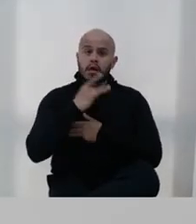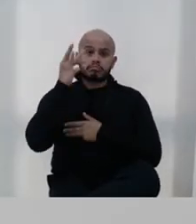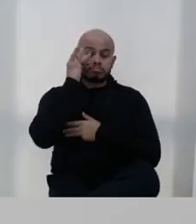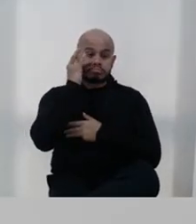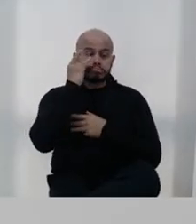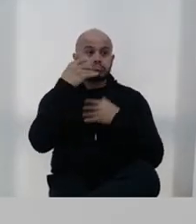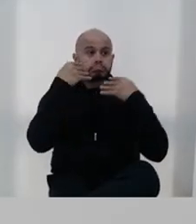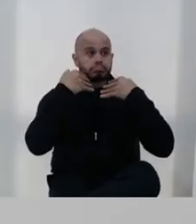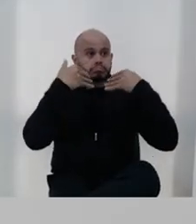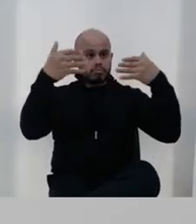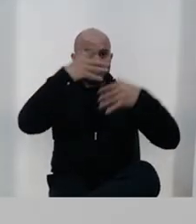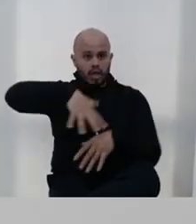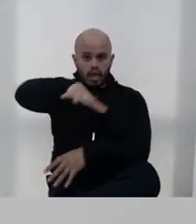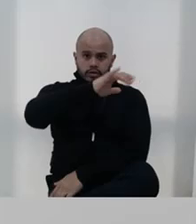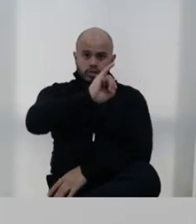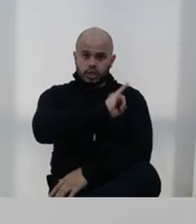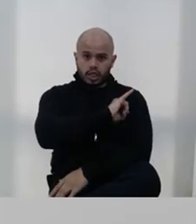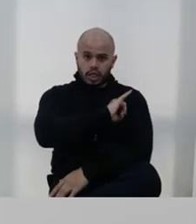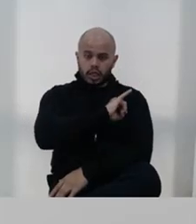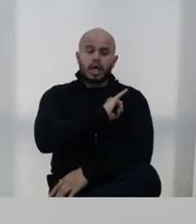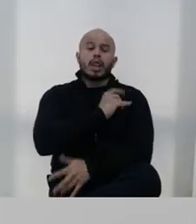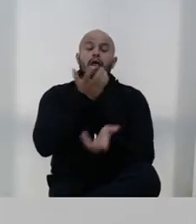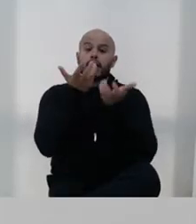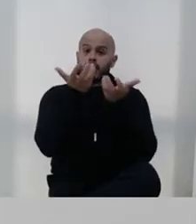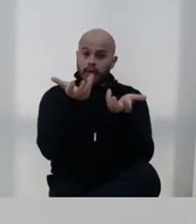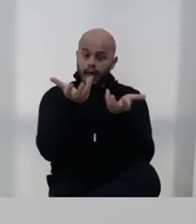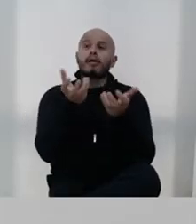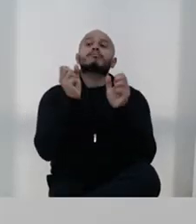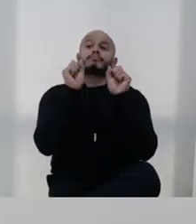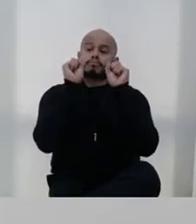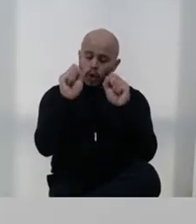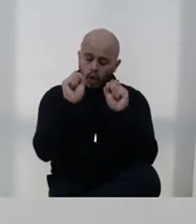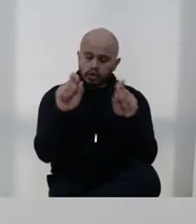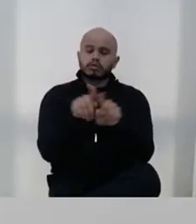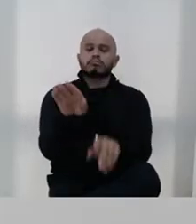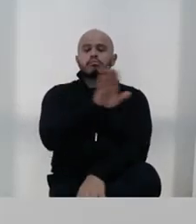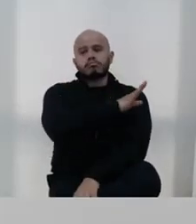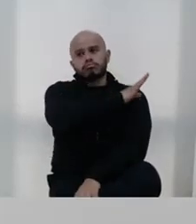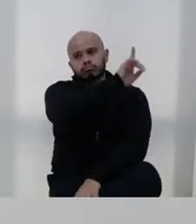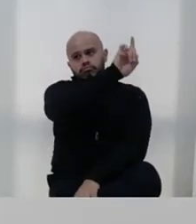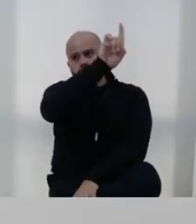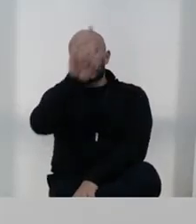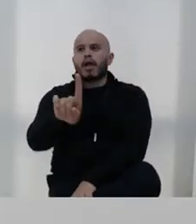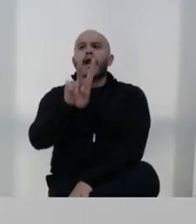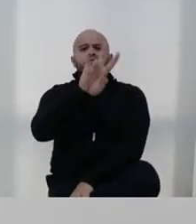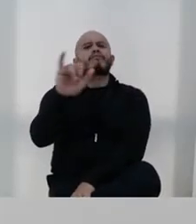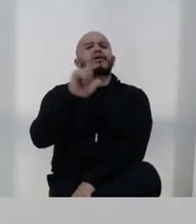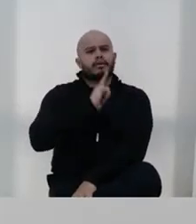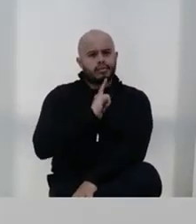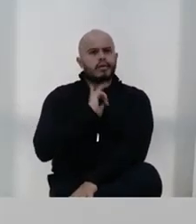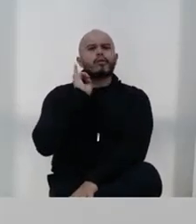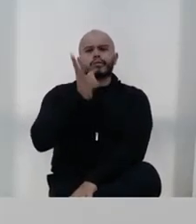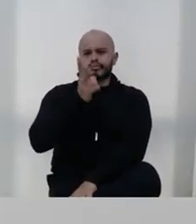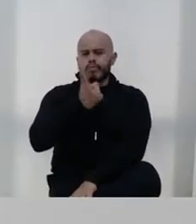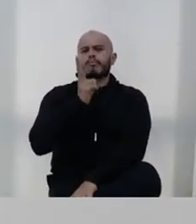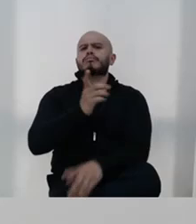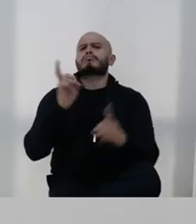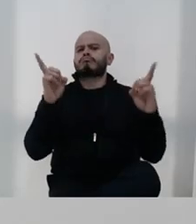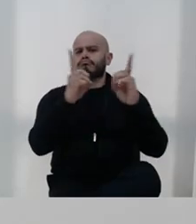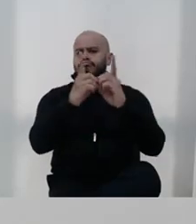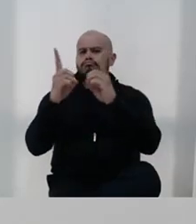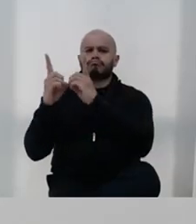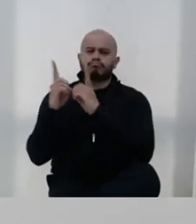da região de Itaquera, os nossos usuários e usuárias, principalmente as usuárias, que hoje ainda teremos o atendimento